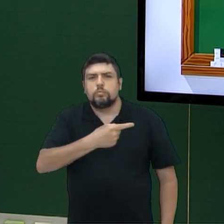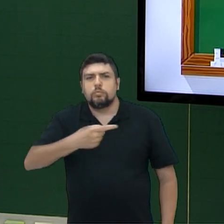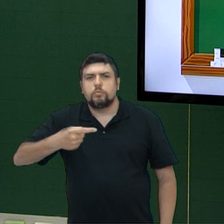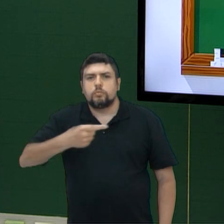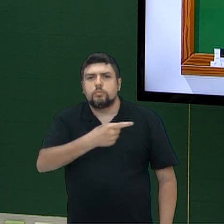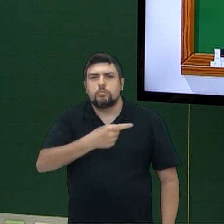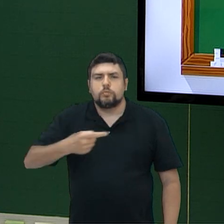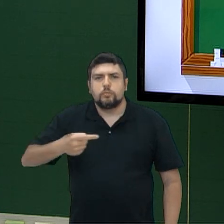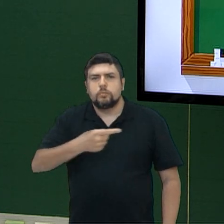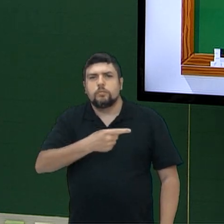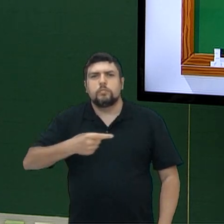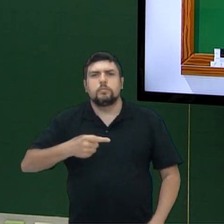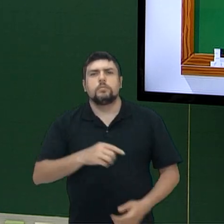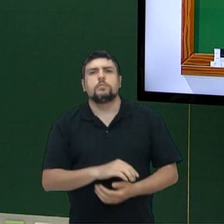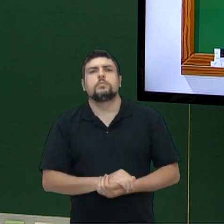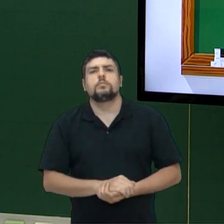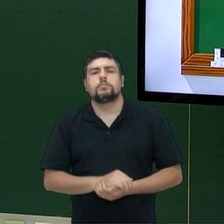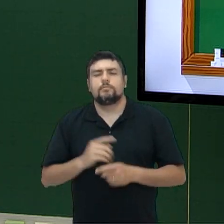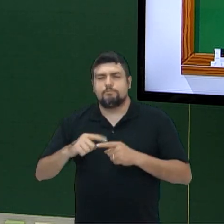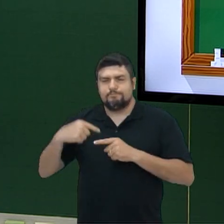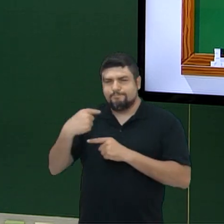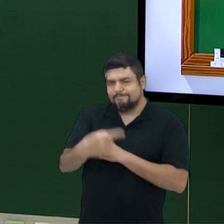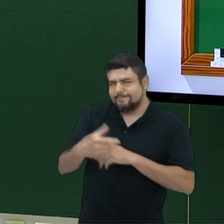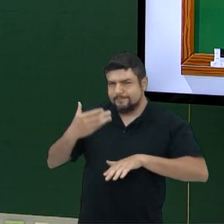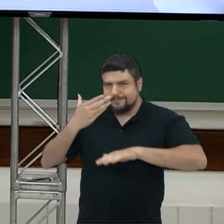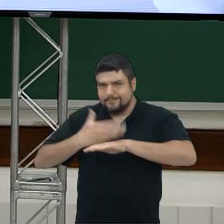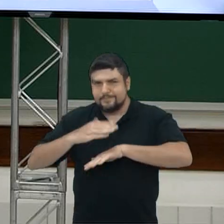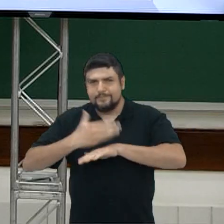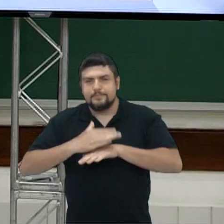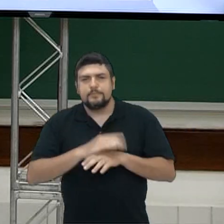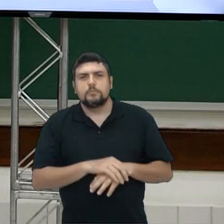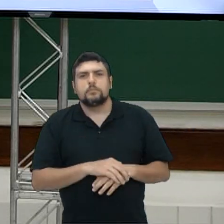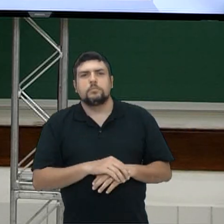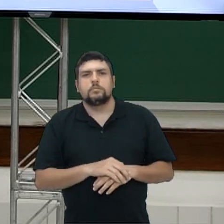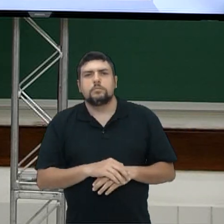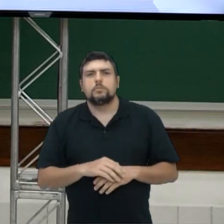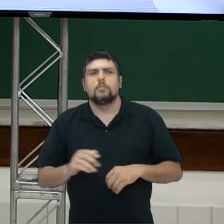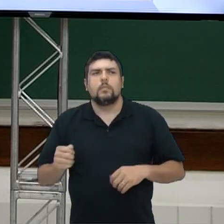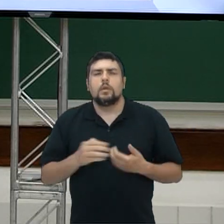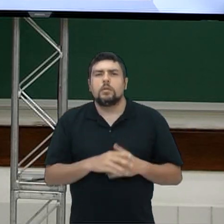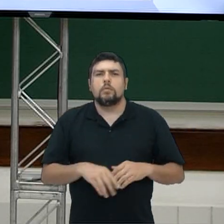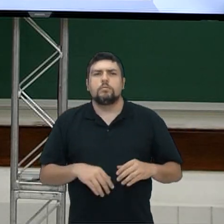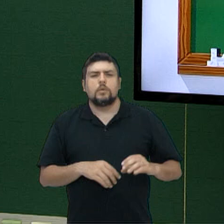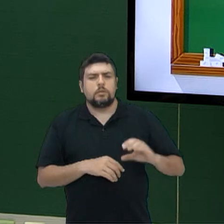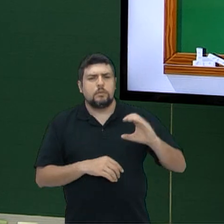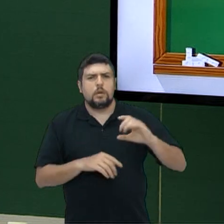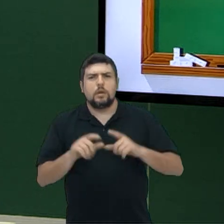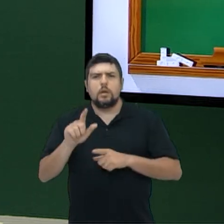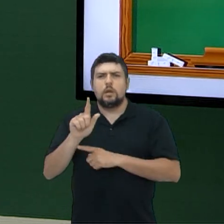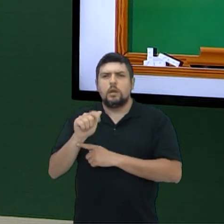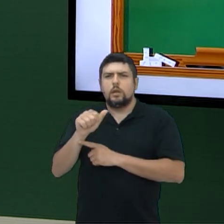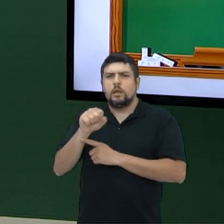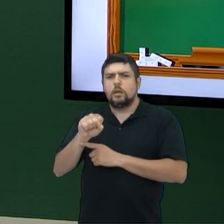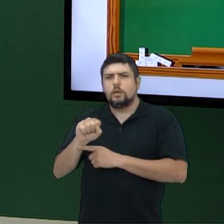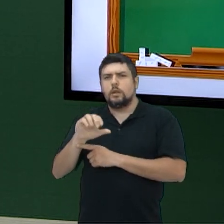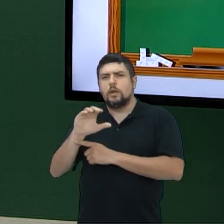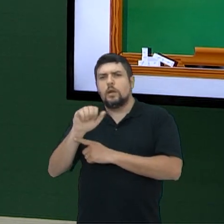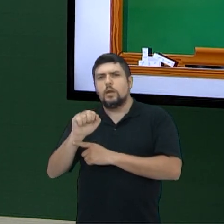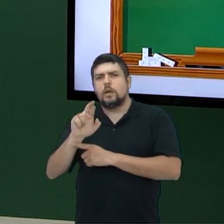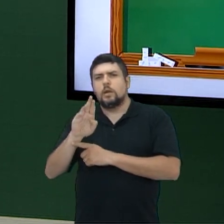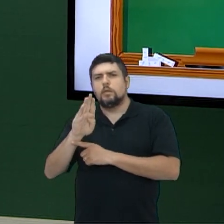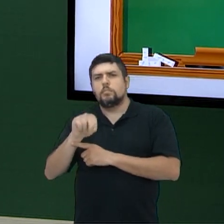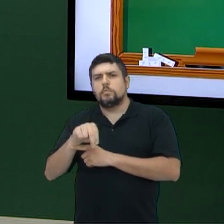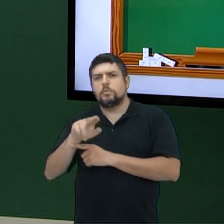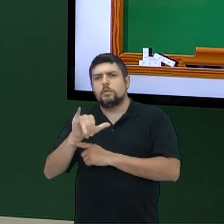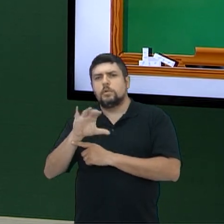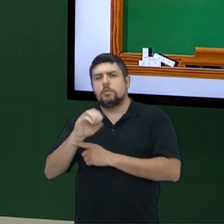o próximo? Vamos, professor! Vamos fazer o gás carbônico. Você sabe a fórmula do gás carbônico? A